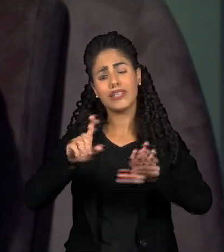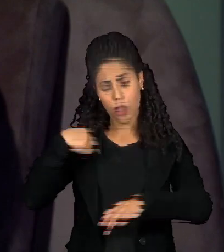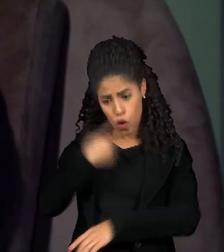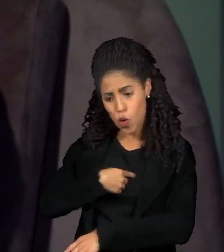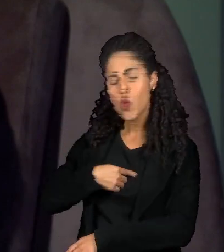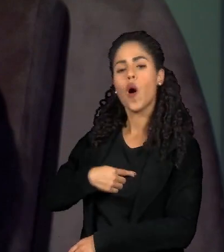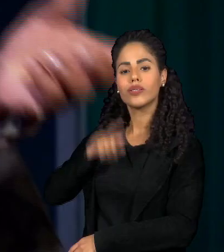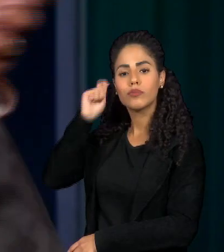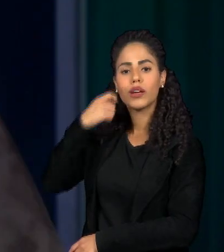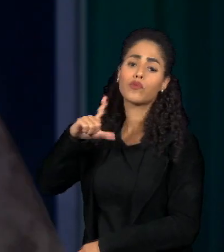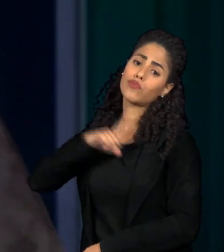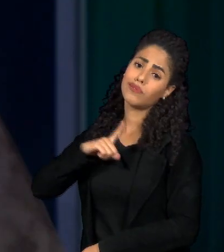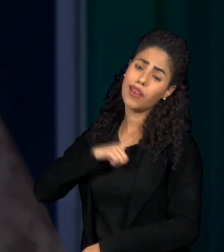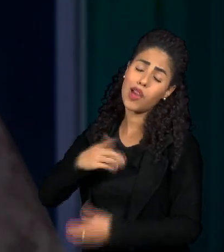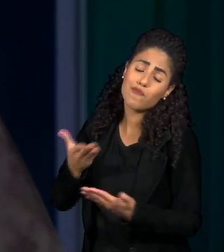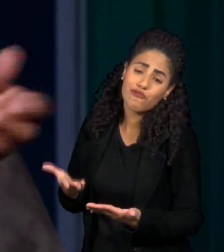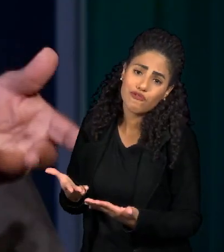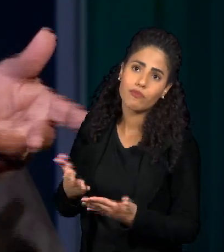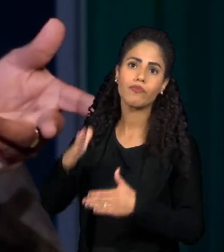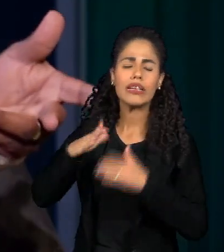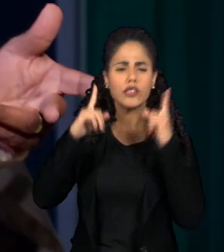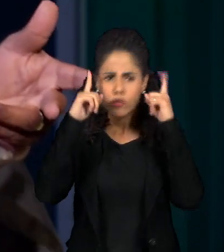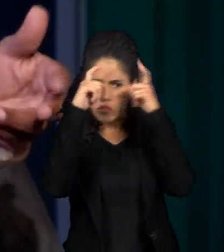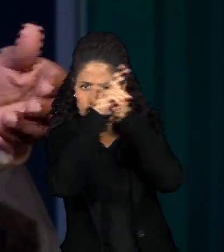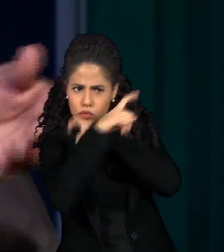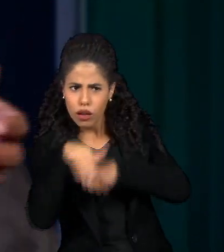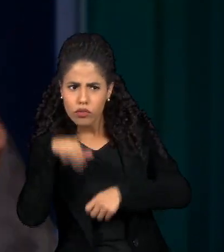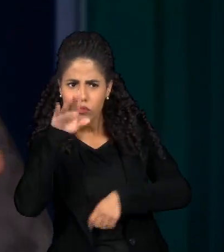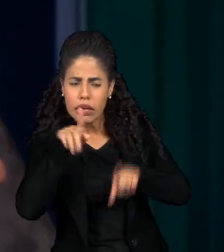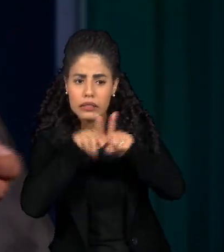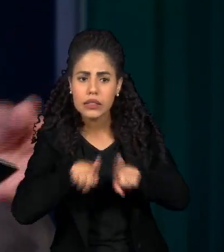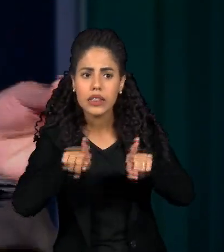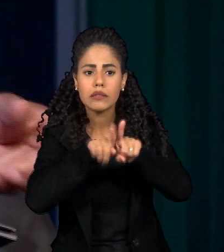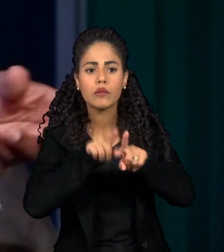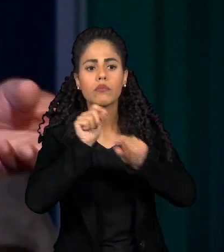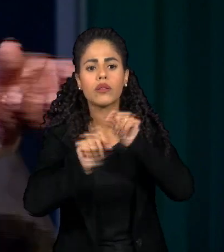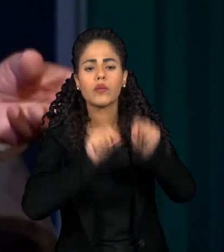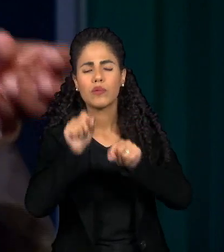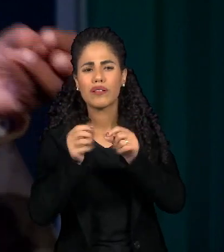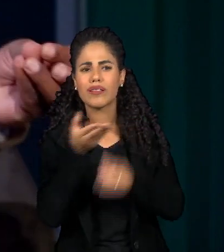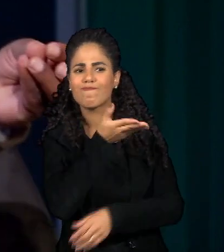Agora, mesmo com essa dificuldade maior, você é um